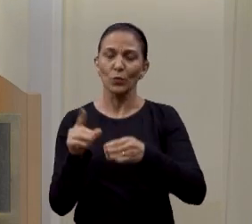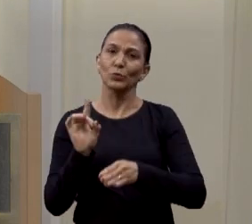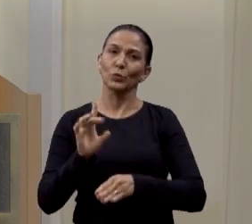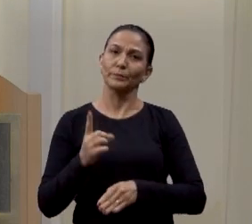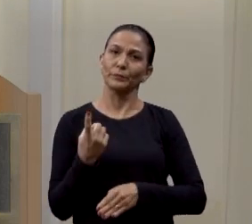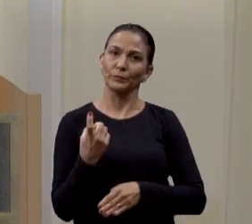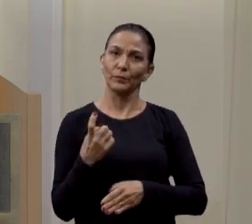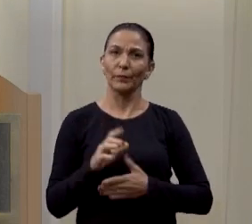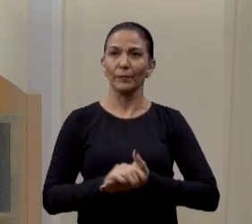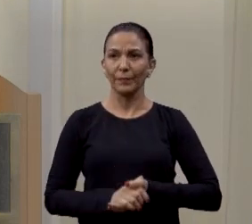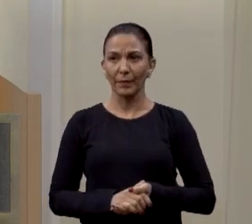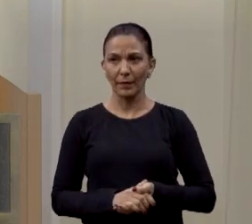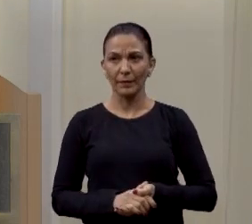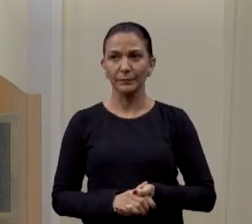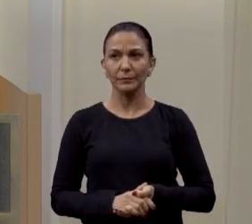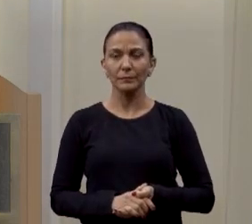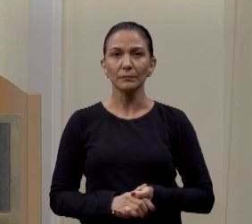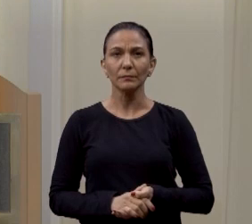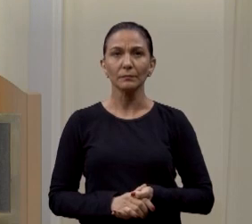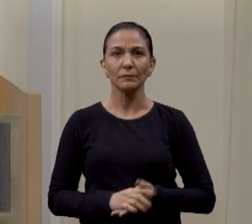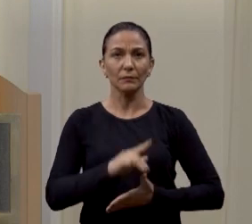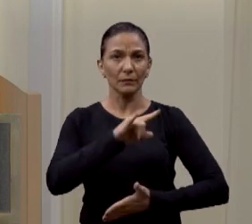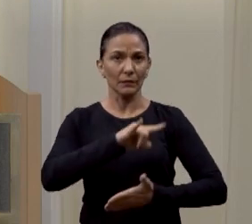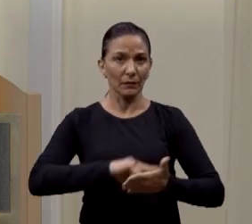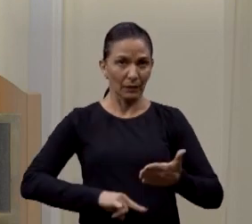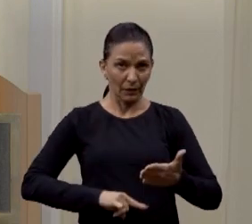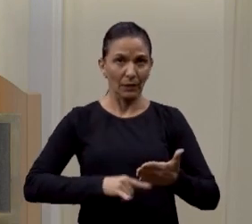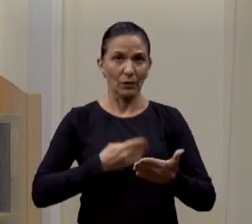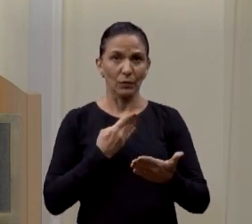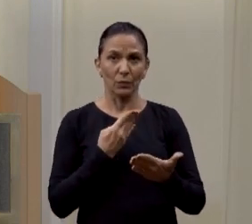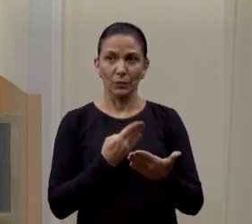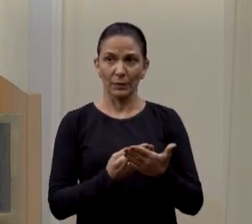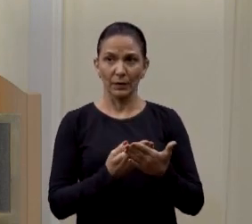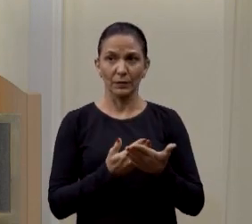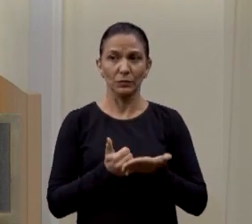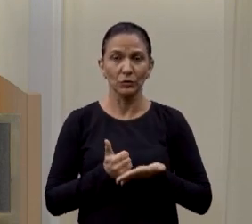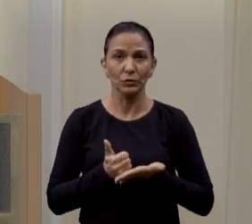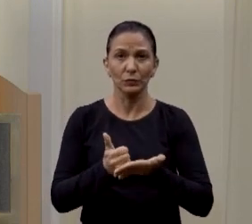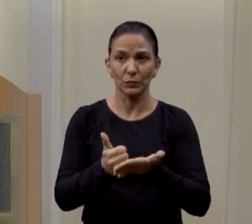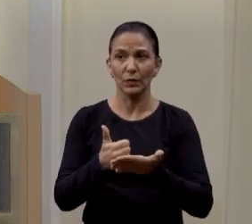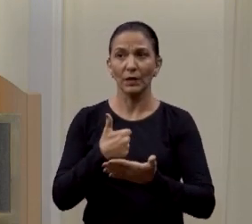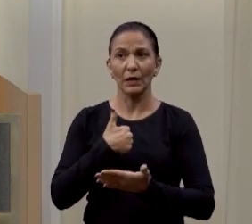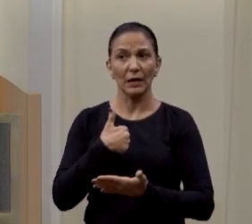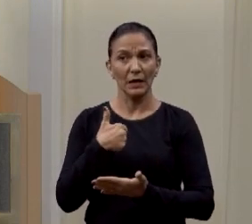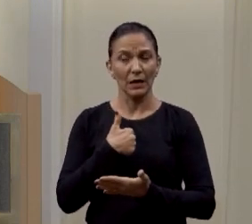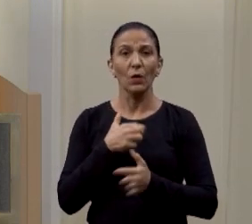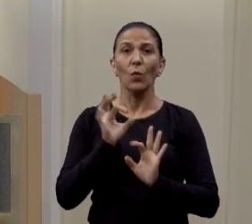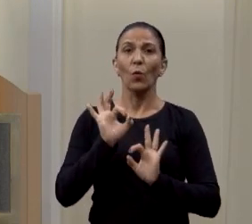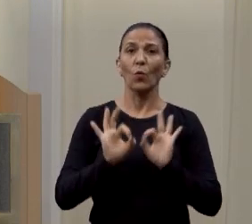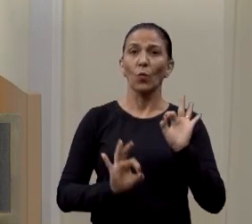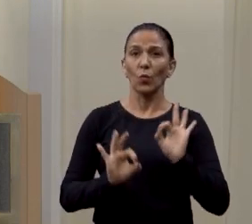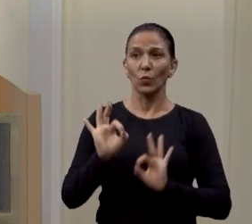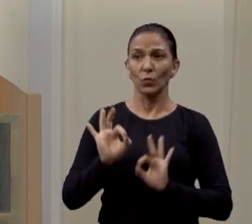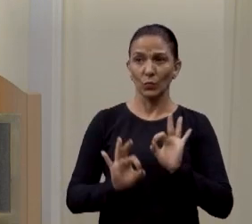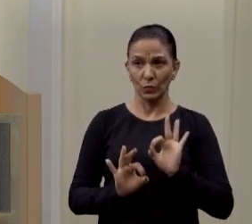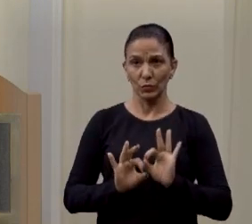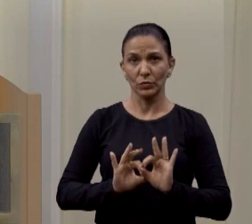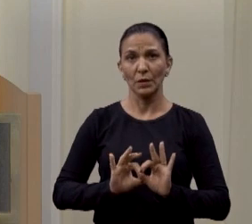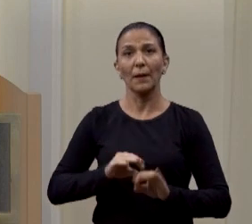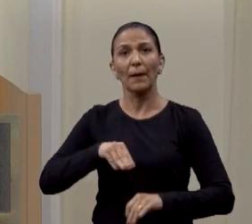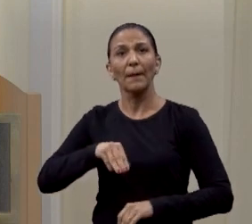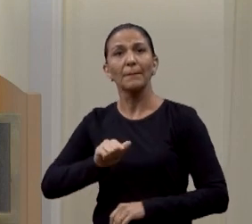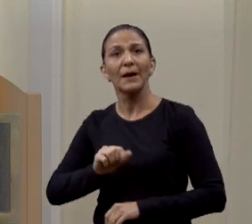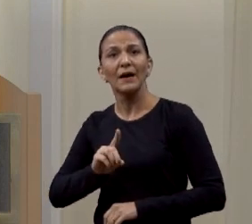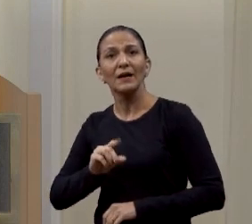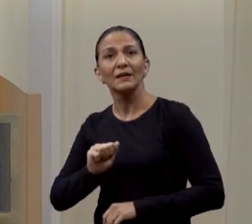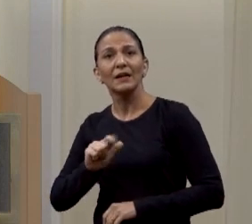que me resta, de um requerimento de congratulações que eu, Fabi Virgílio, elaborei para o José Carlos